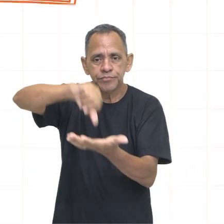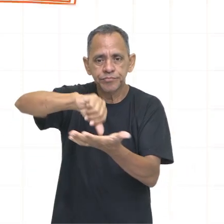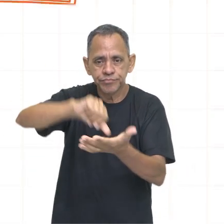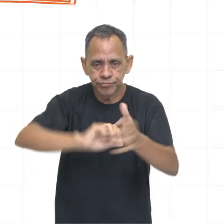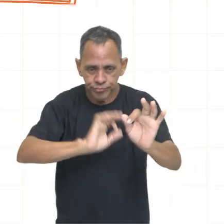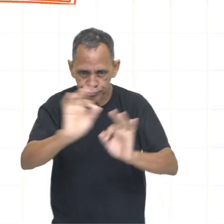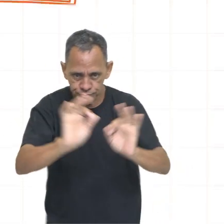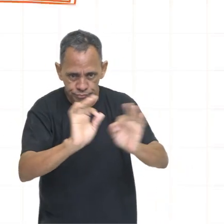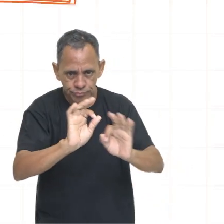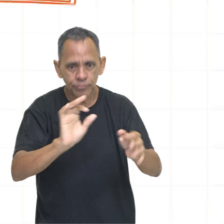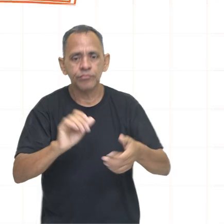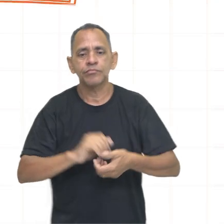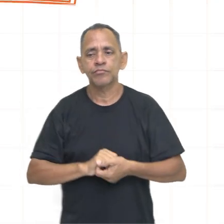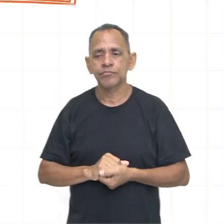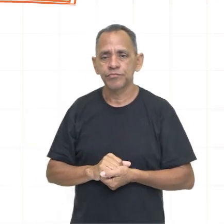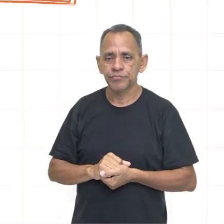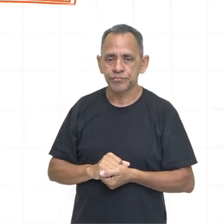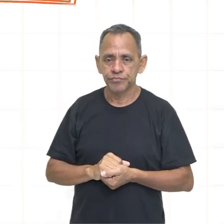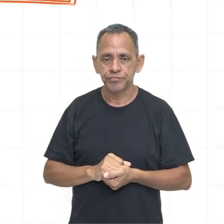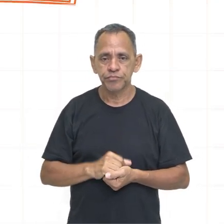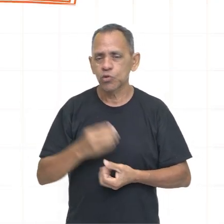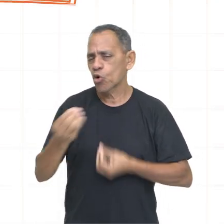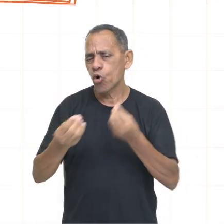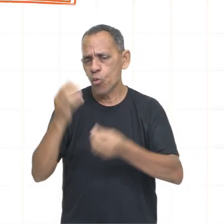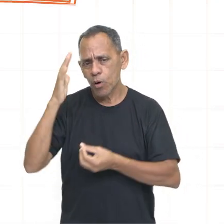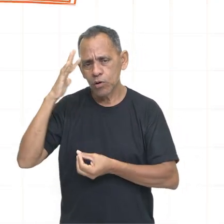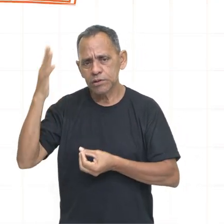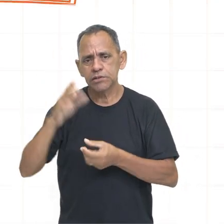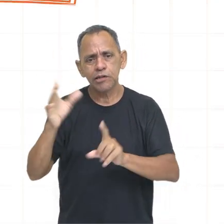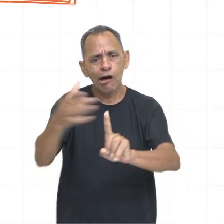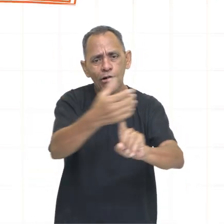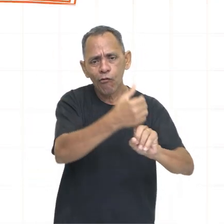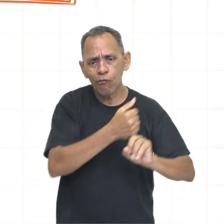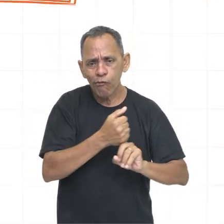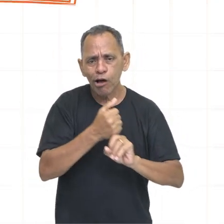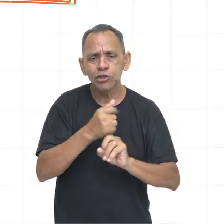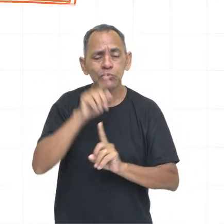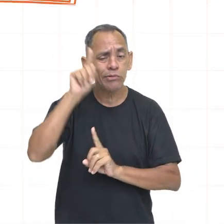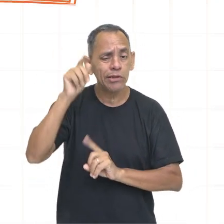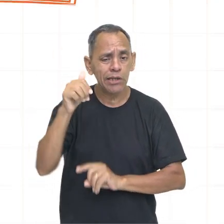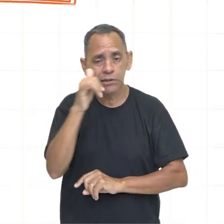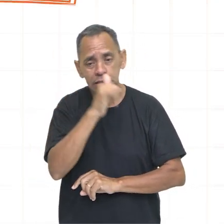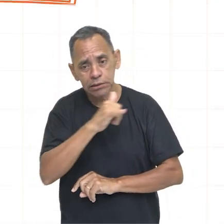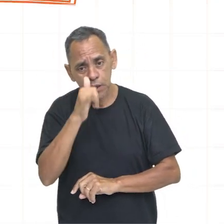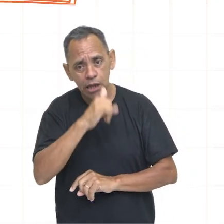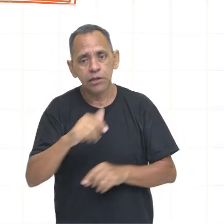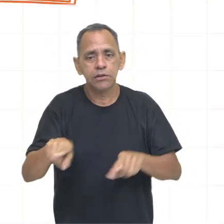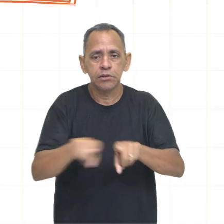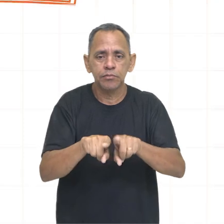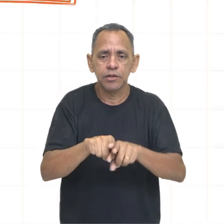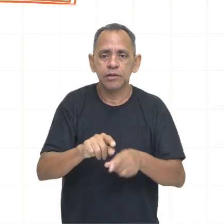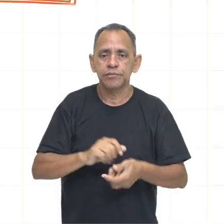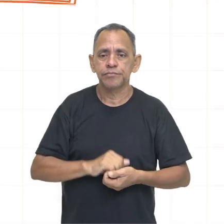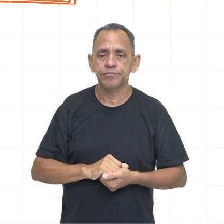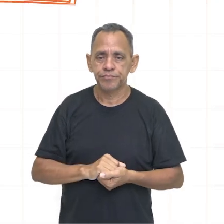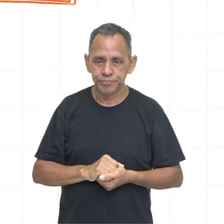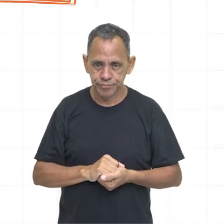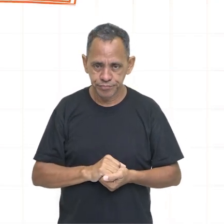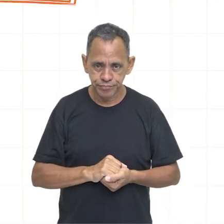como se dará essa consolidação do fascismo na Itália. Então, observem só, né? Eu tenho